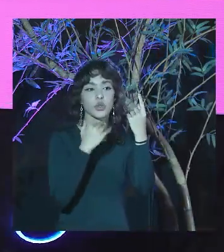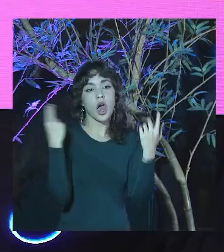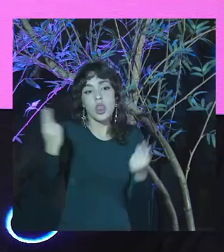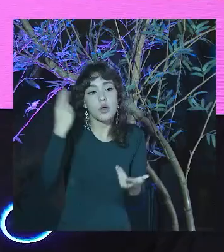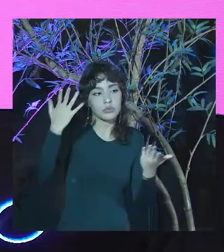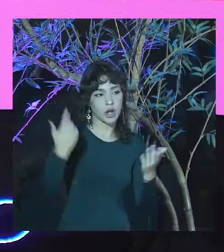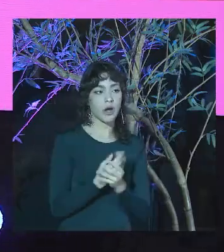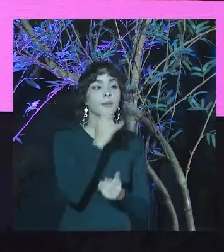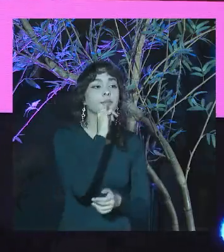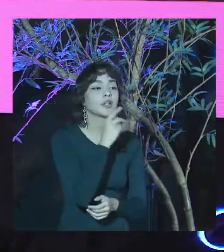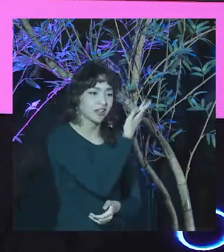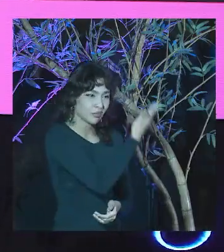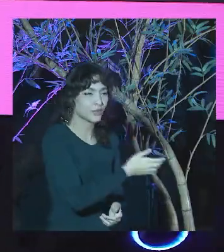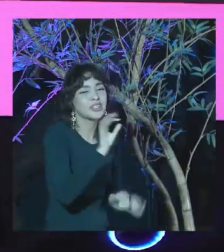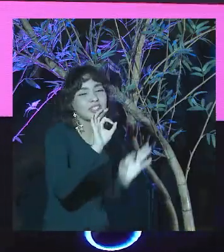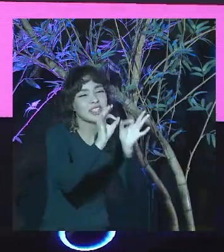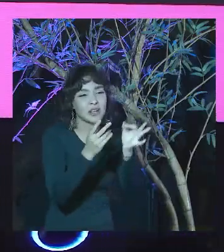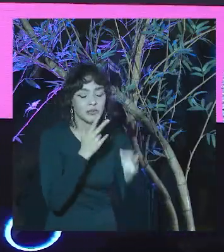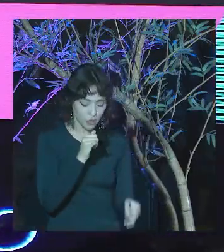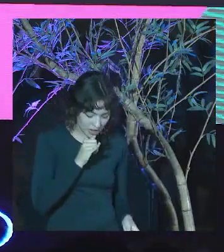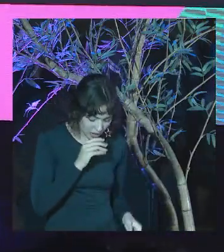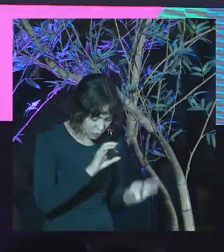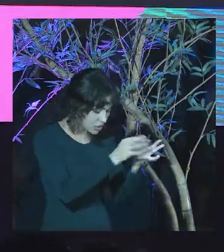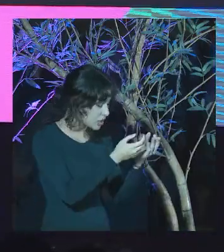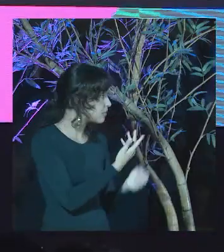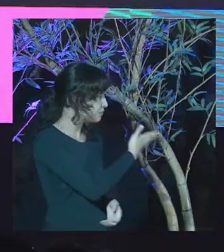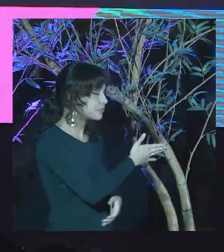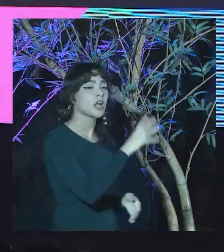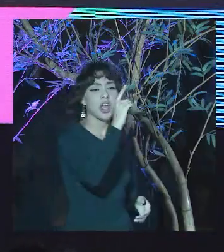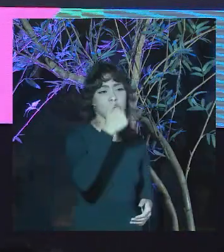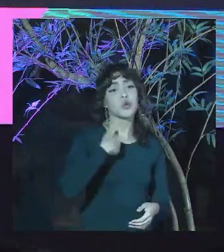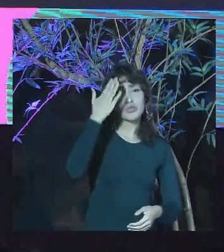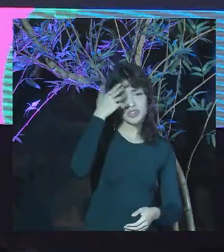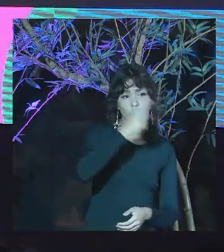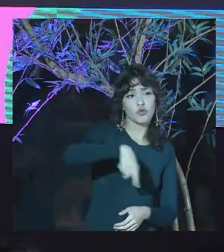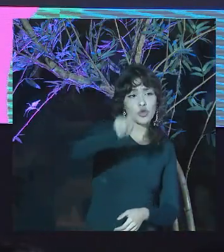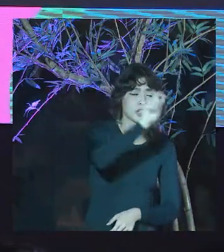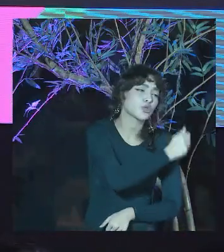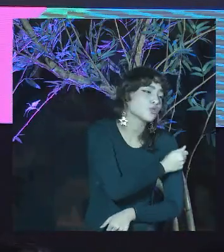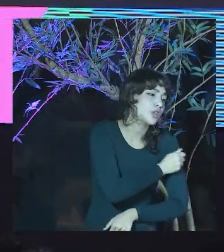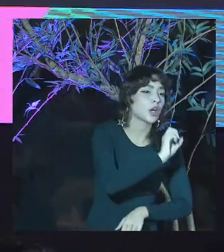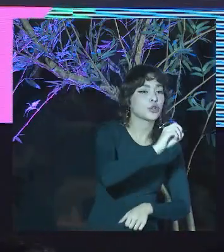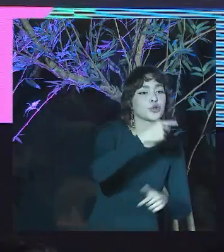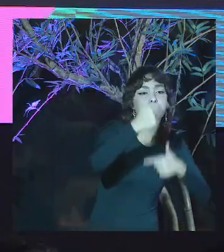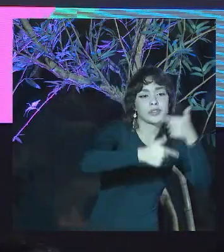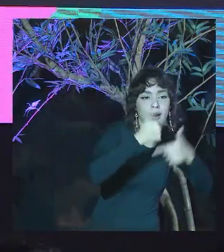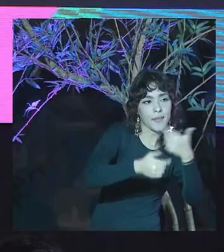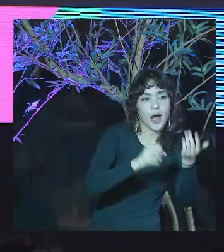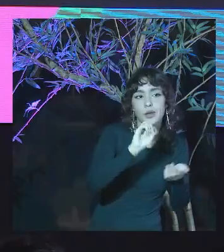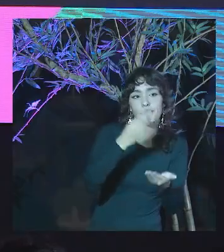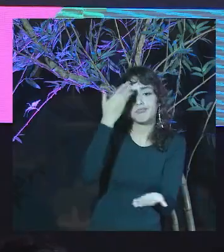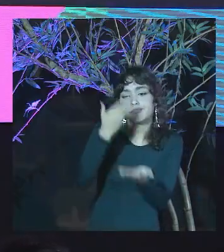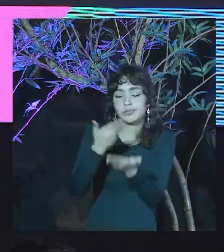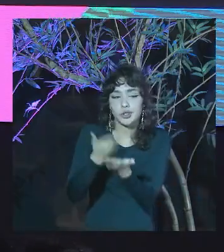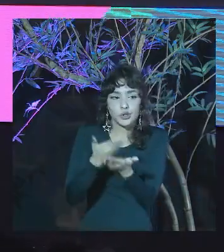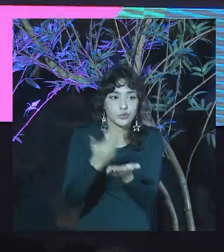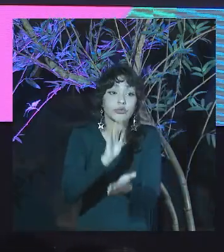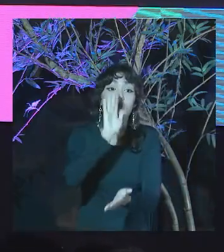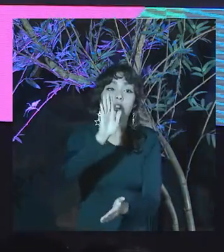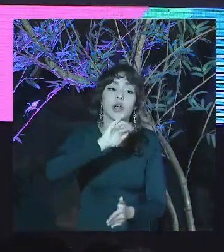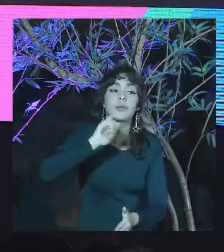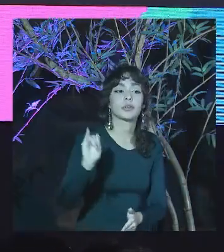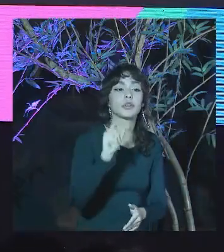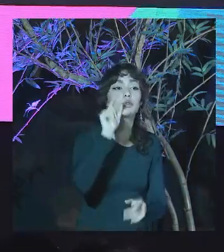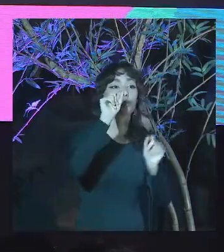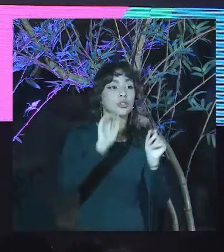exemplo muito simples disso? Certamente vários de vocês são estudantes, ou trabalham, estudam ainda, né? Já tiveram a oportunidade